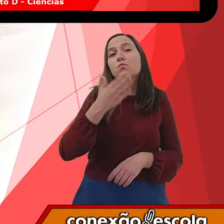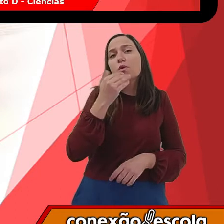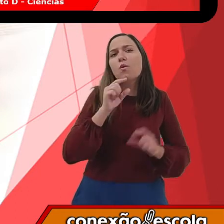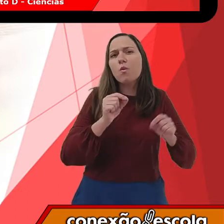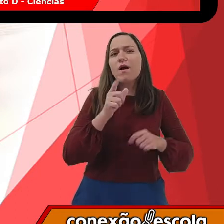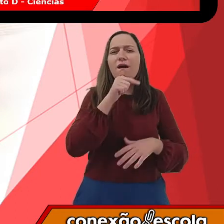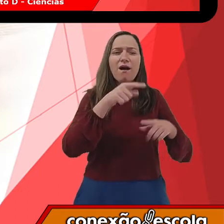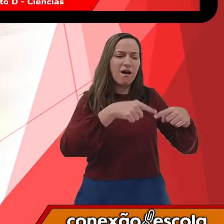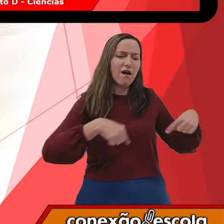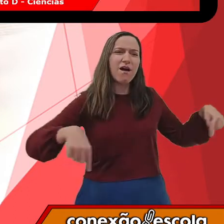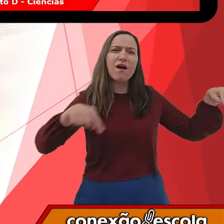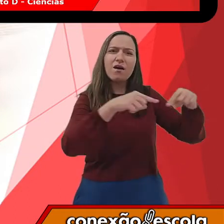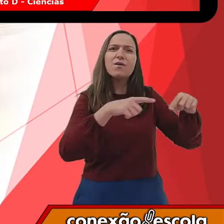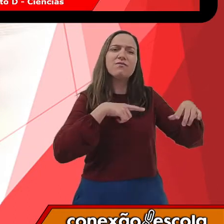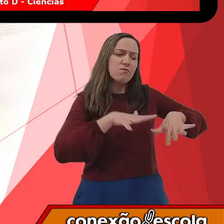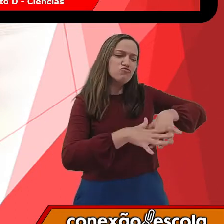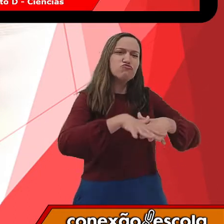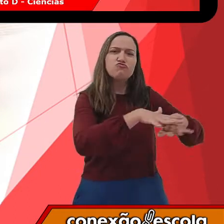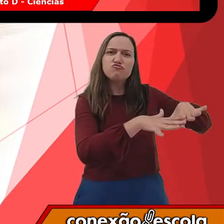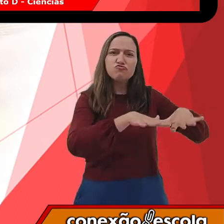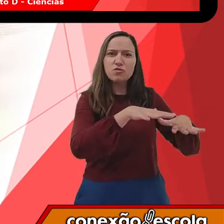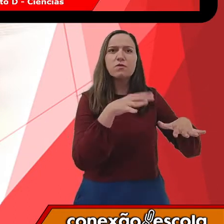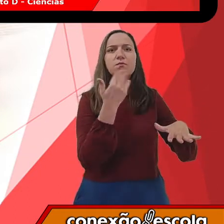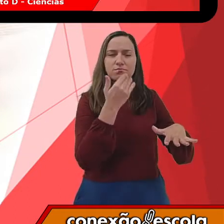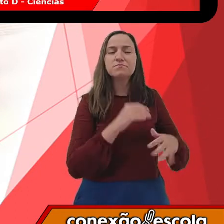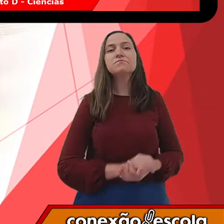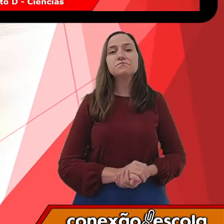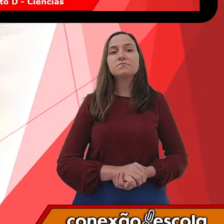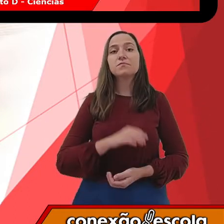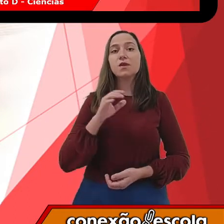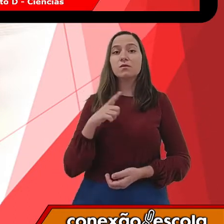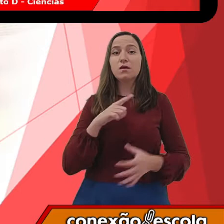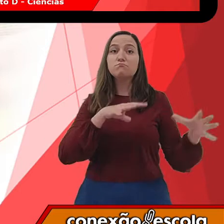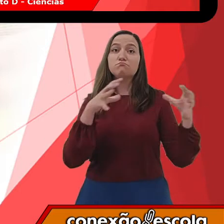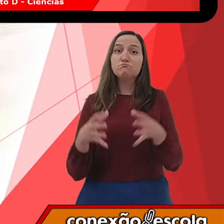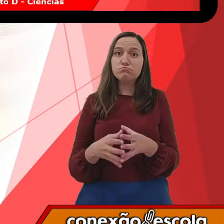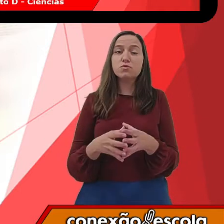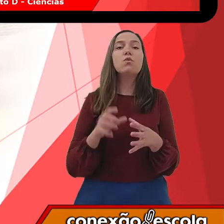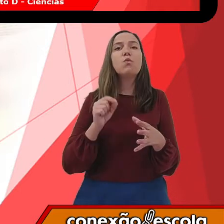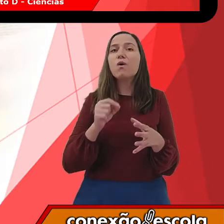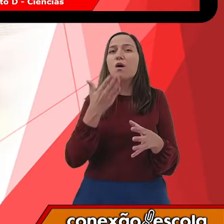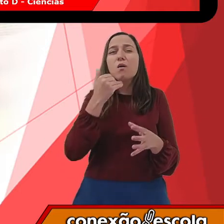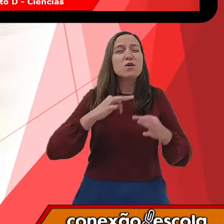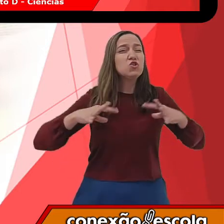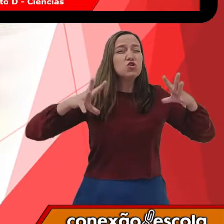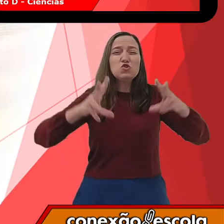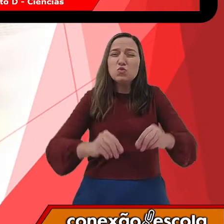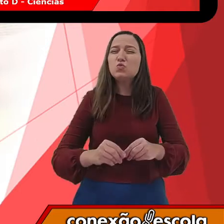aí na imagem 1. Já os onívoros são os animais que se alimentam de tudo,